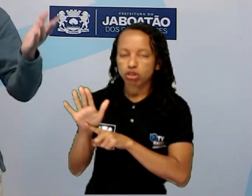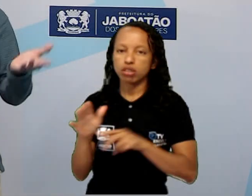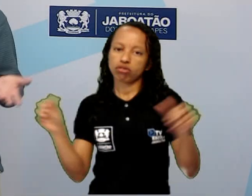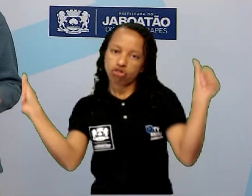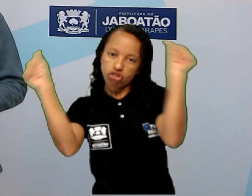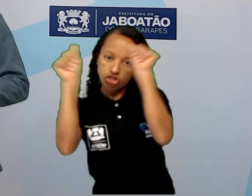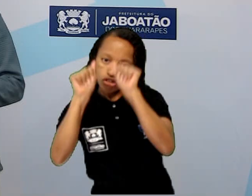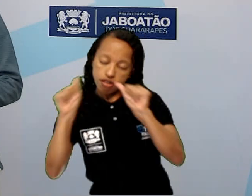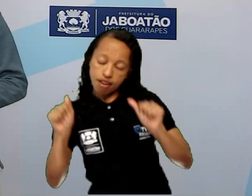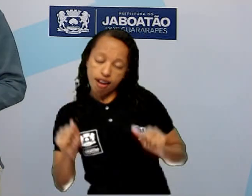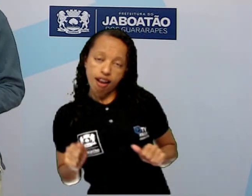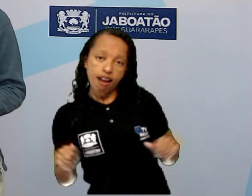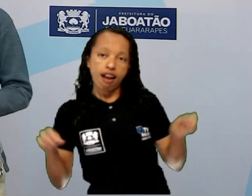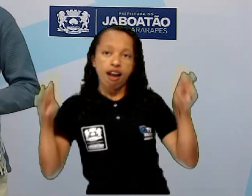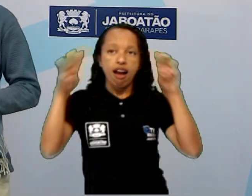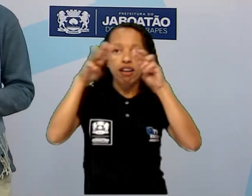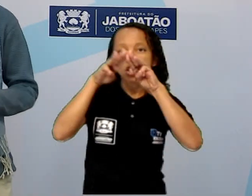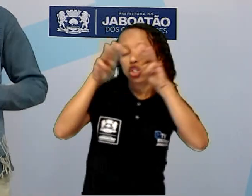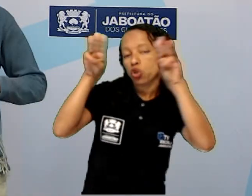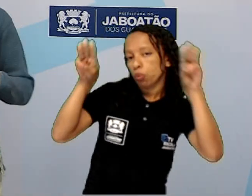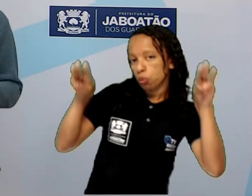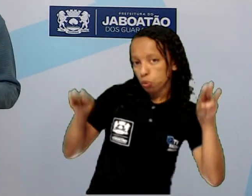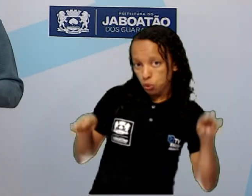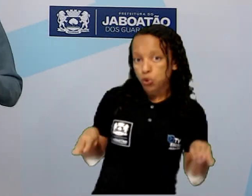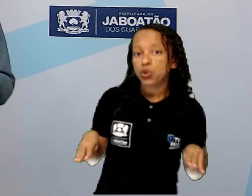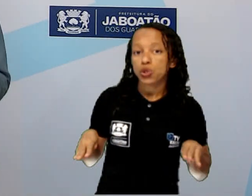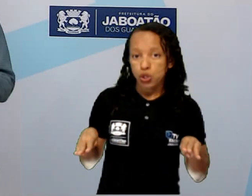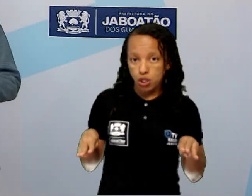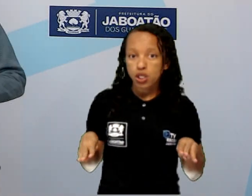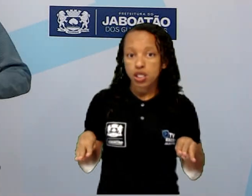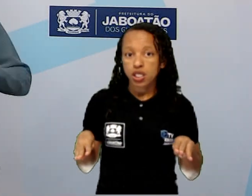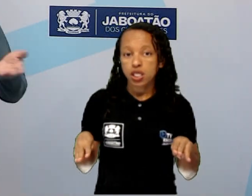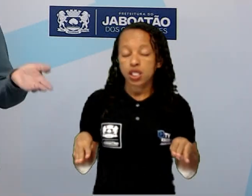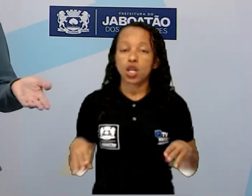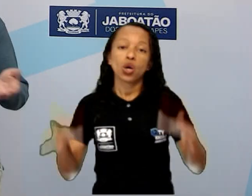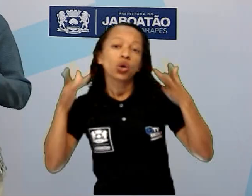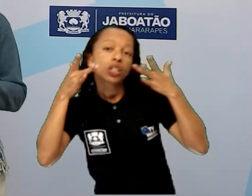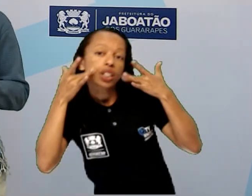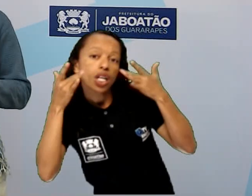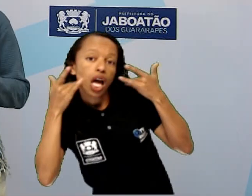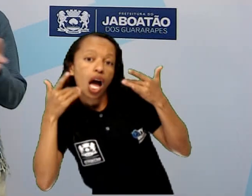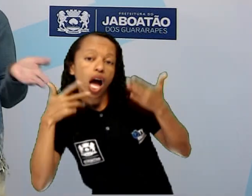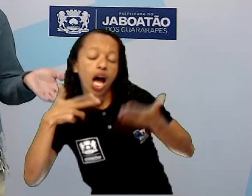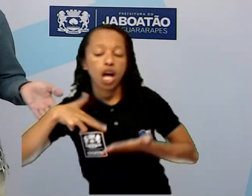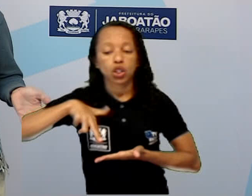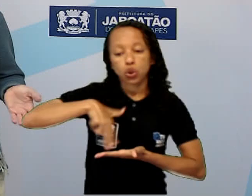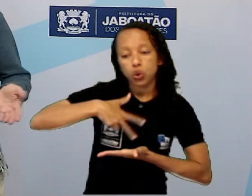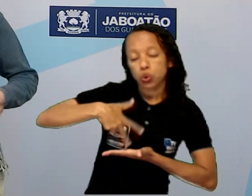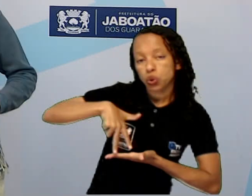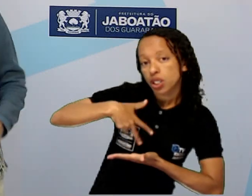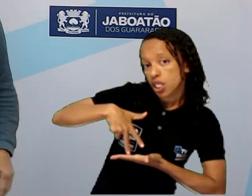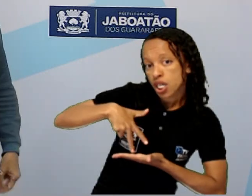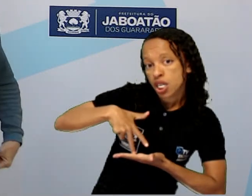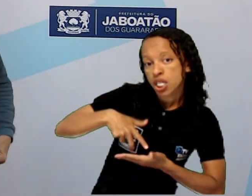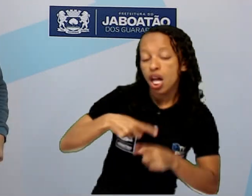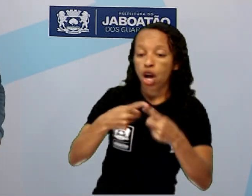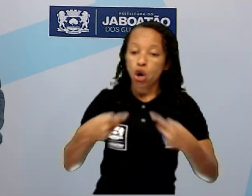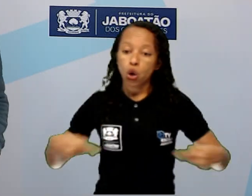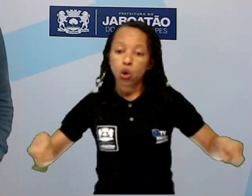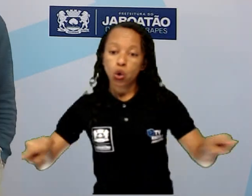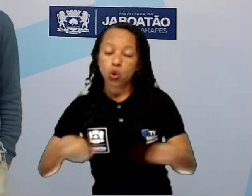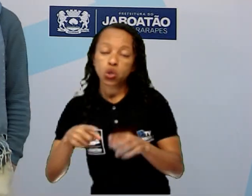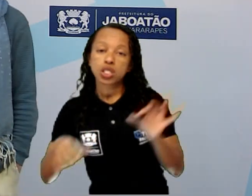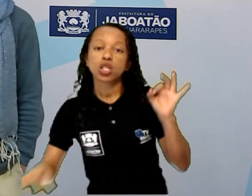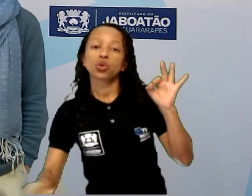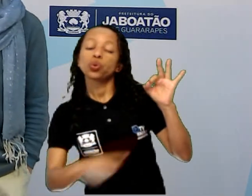todo um aparato, né, uma espacialidade, apresentações de teatro, dança, concertos musicais, que são